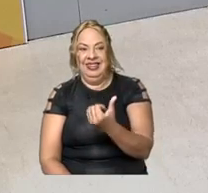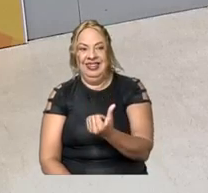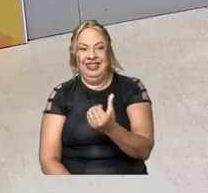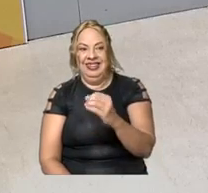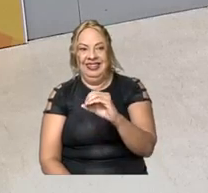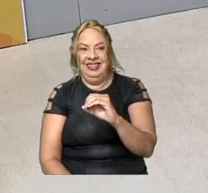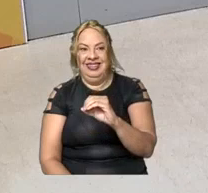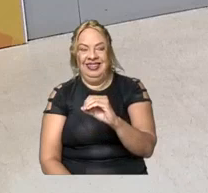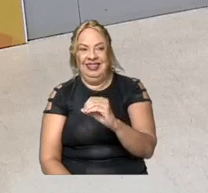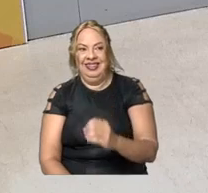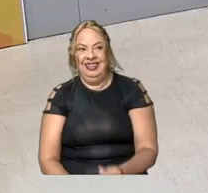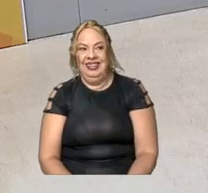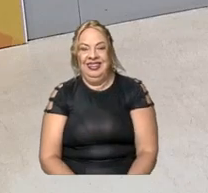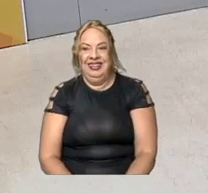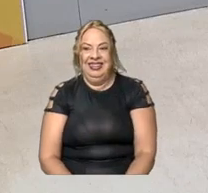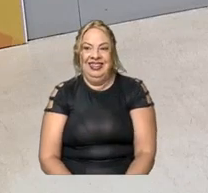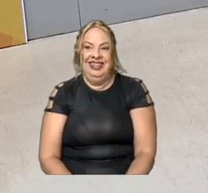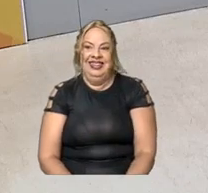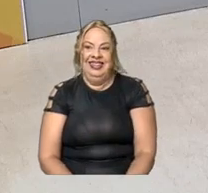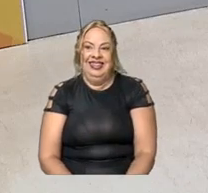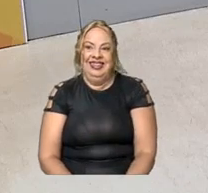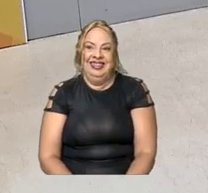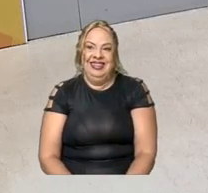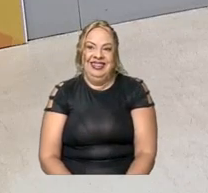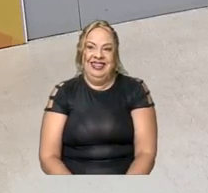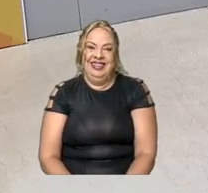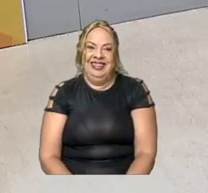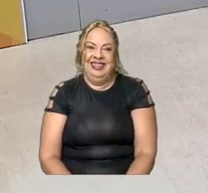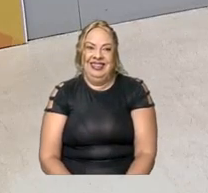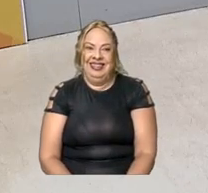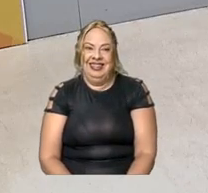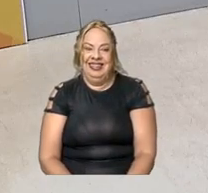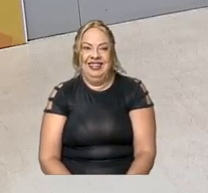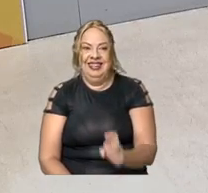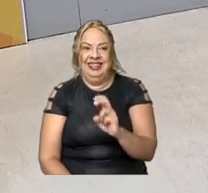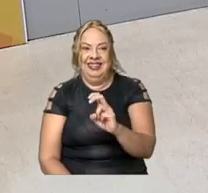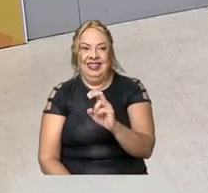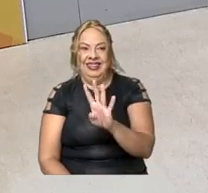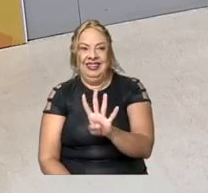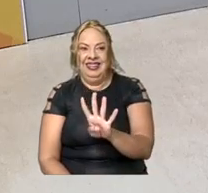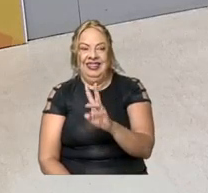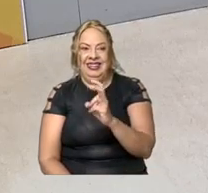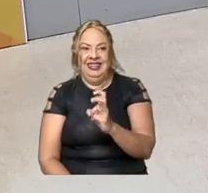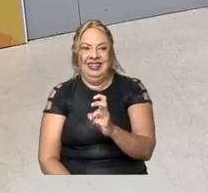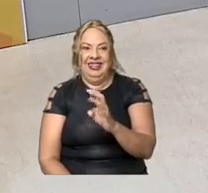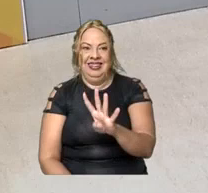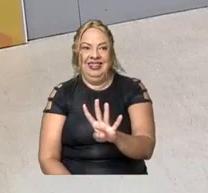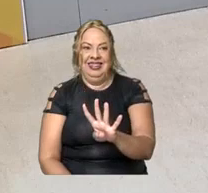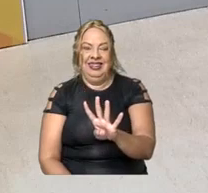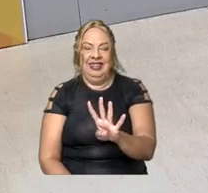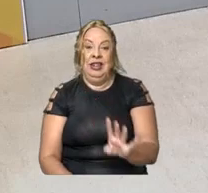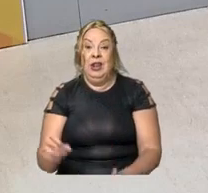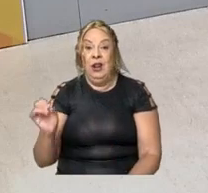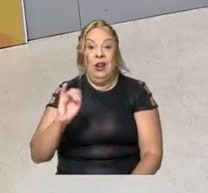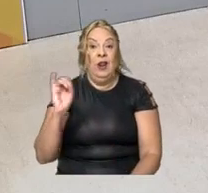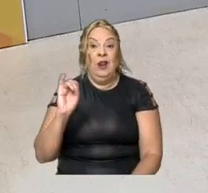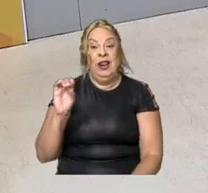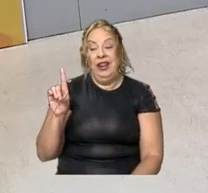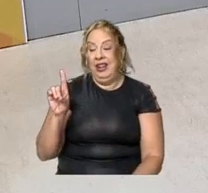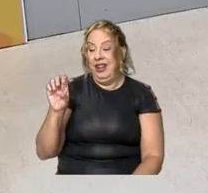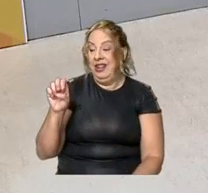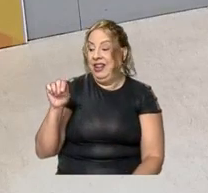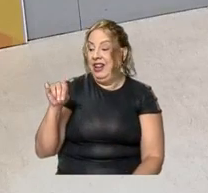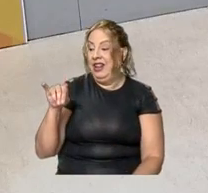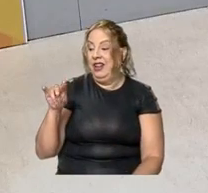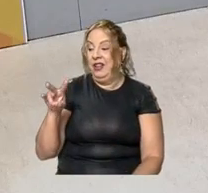60 subiu. Subiu 60, subiu também 54. Alô, Denevaldo, abraço para você, meu